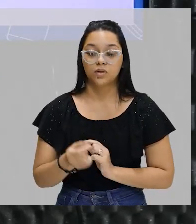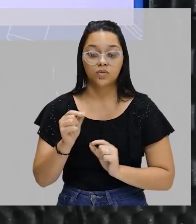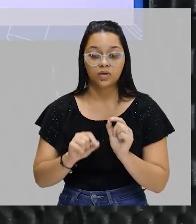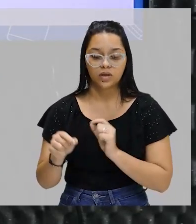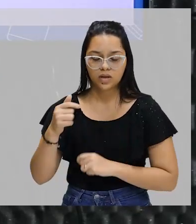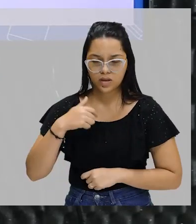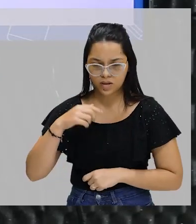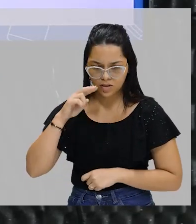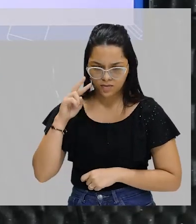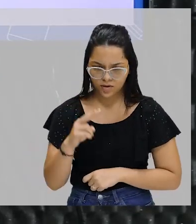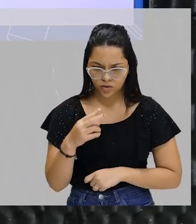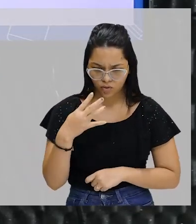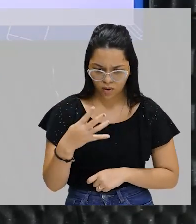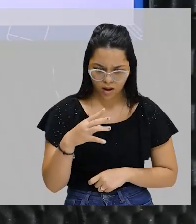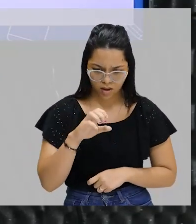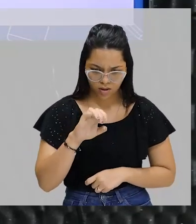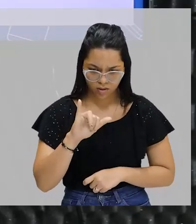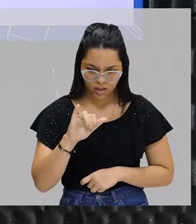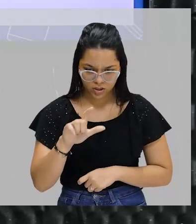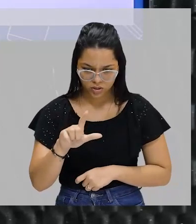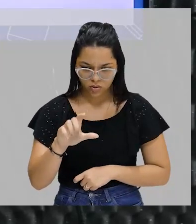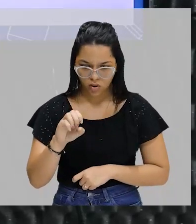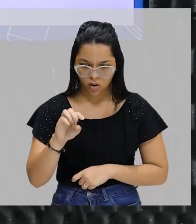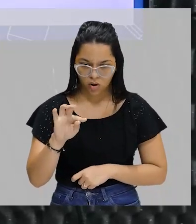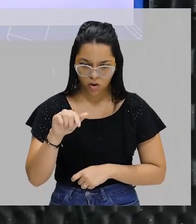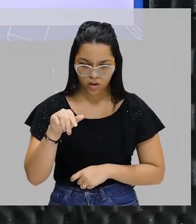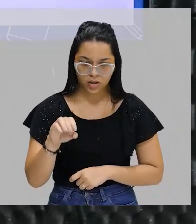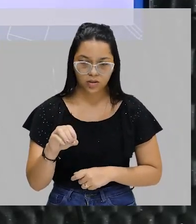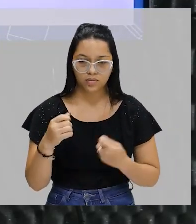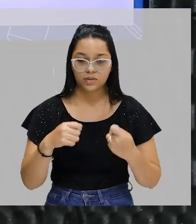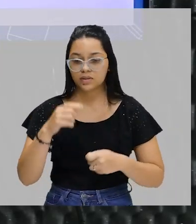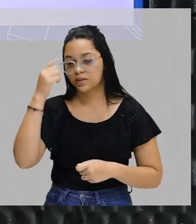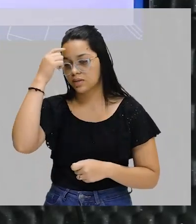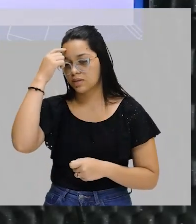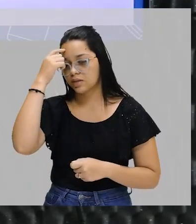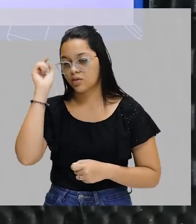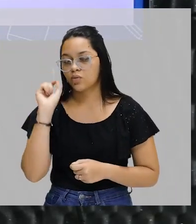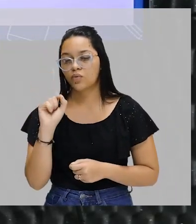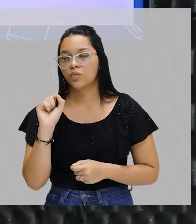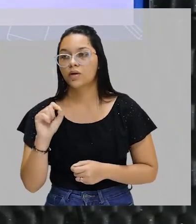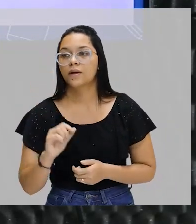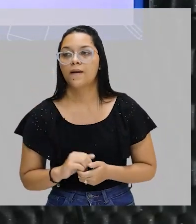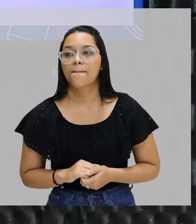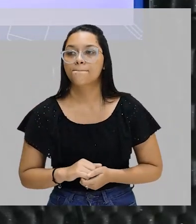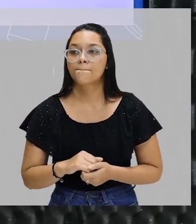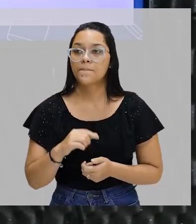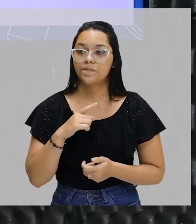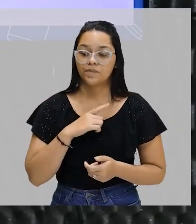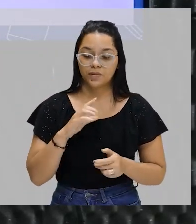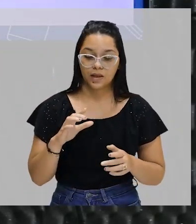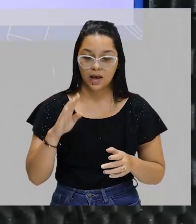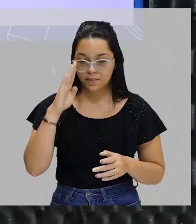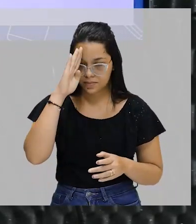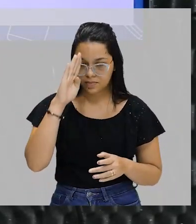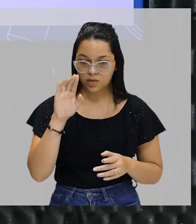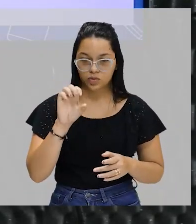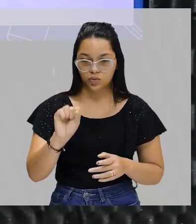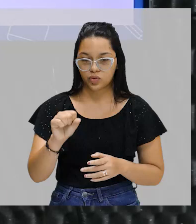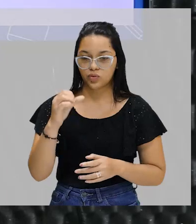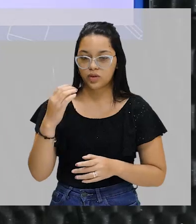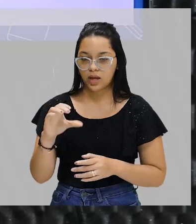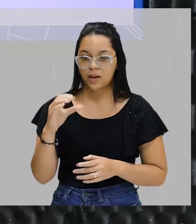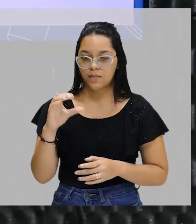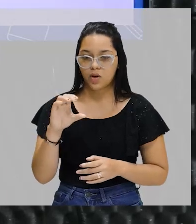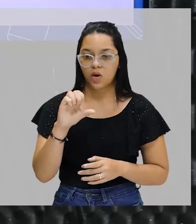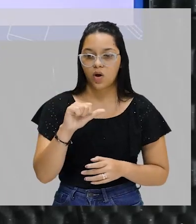eu olho 4-etil-octano, né, eu devo interpretar assim. eu tenho uma cadeia principal de 8